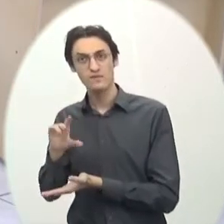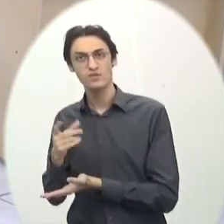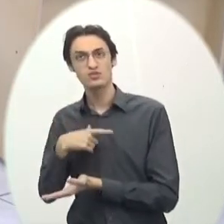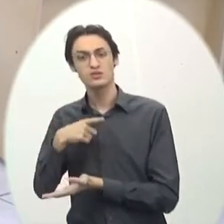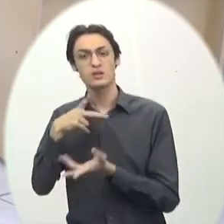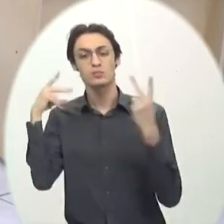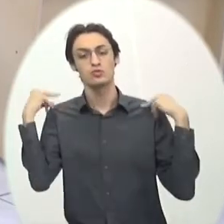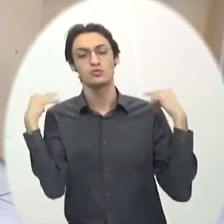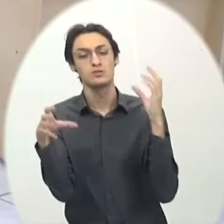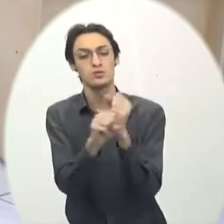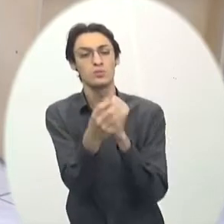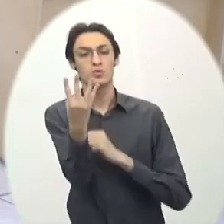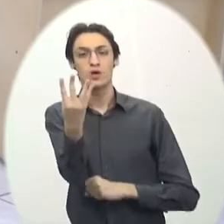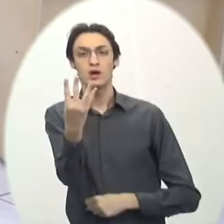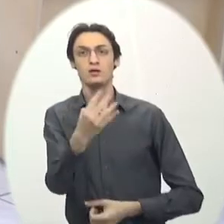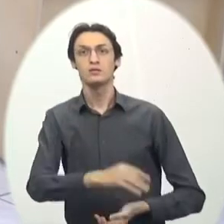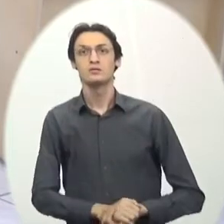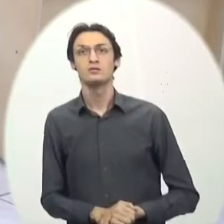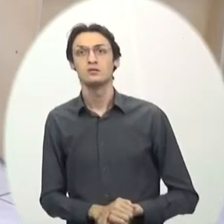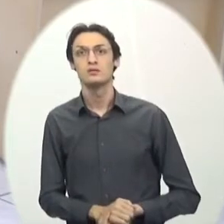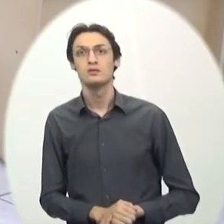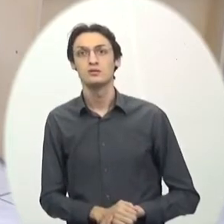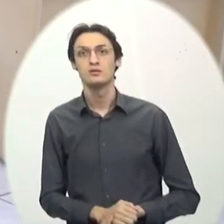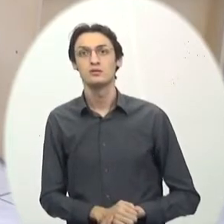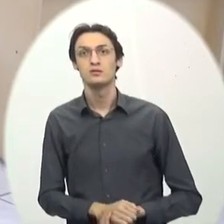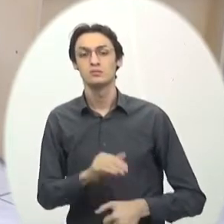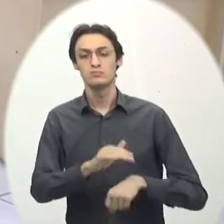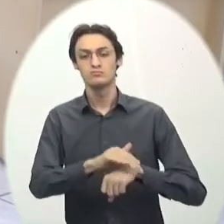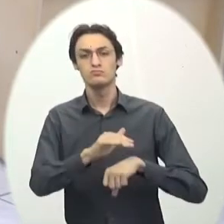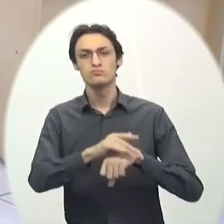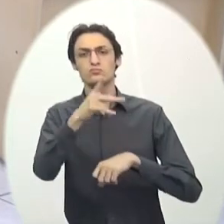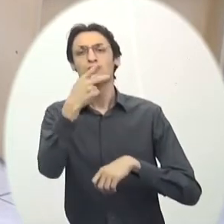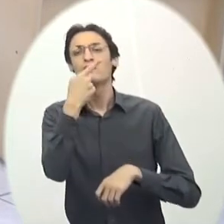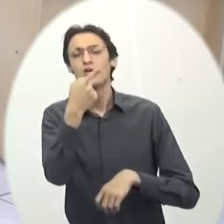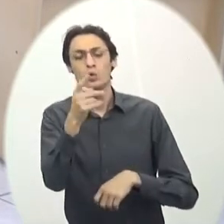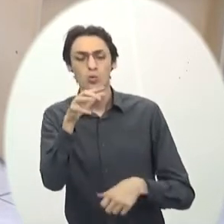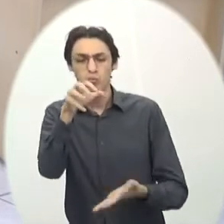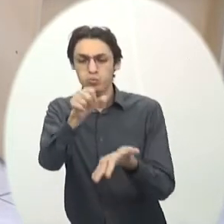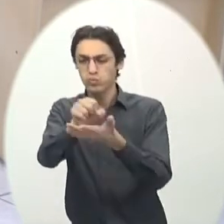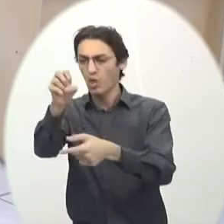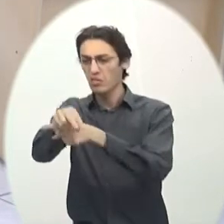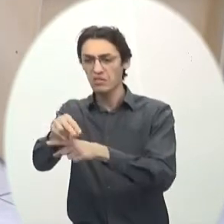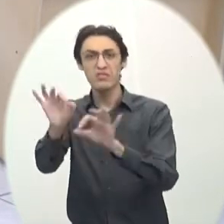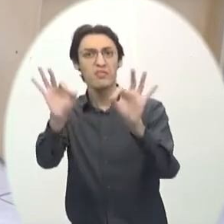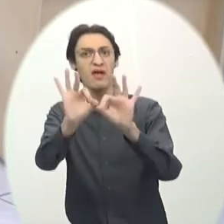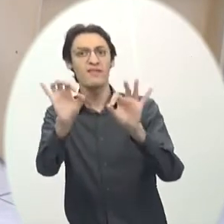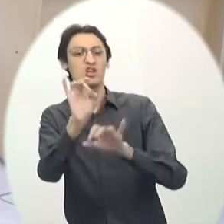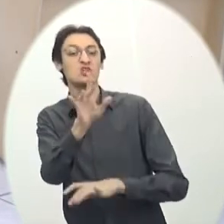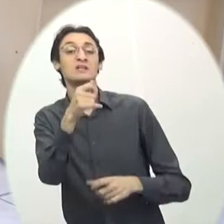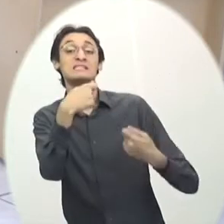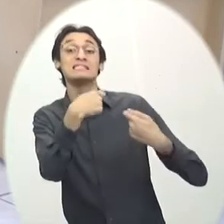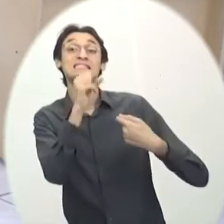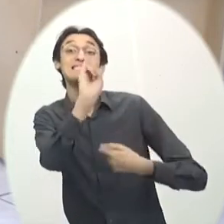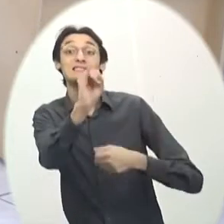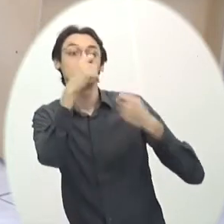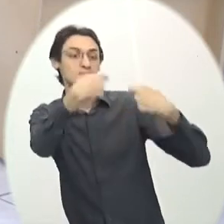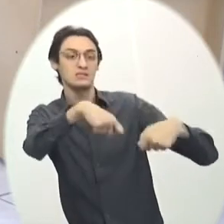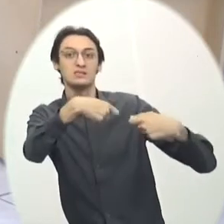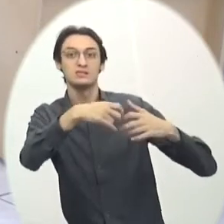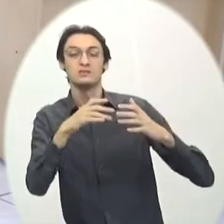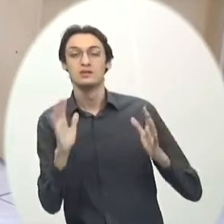motoristas contratados. Você disse que não teve uma contratação, chamaria conforme o plantão, conforme a